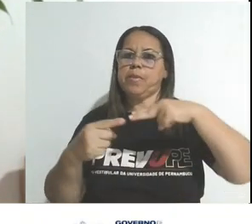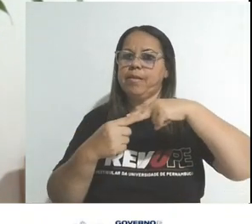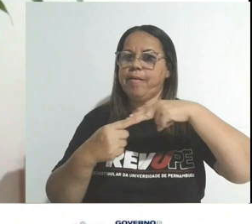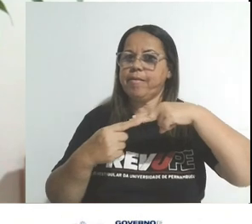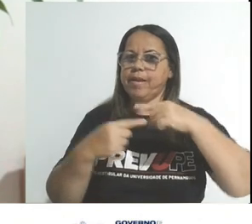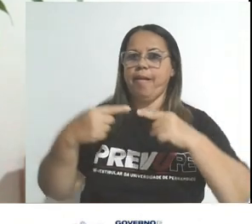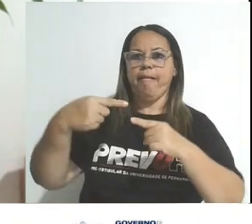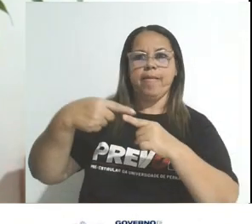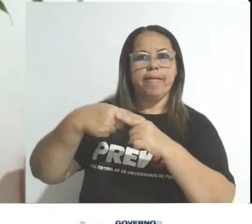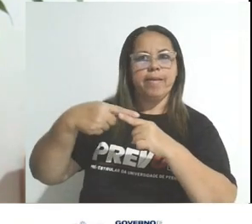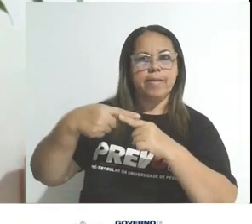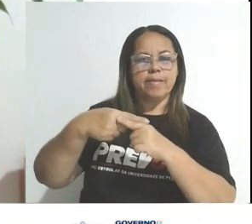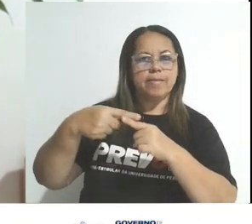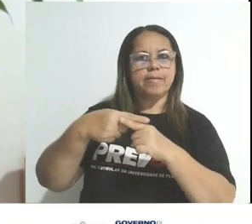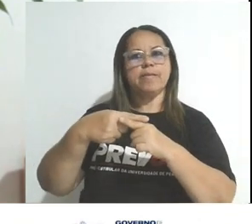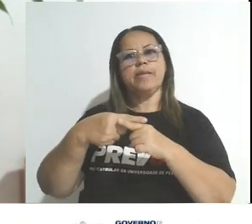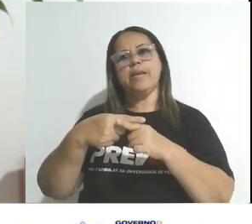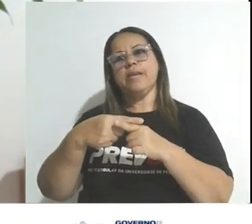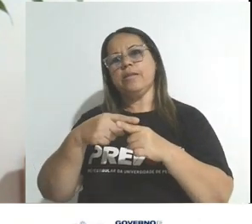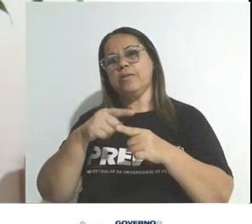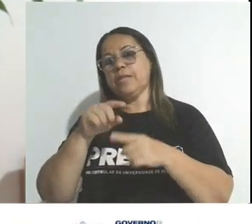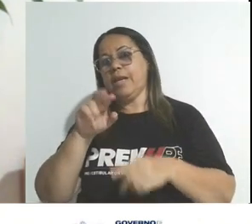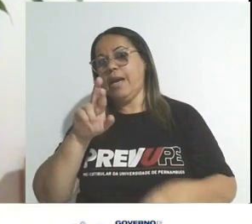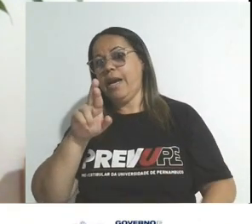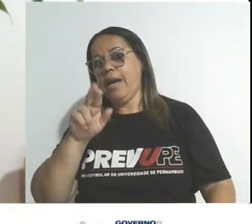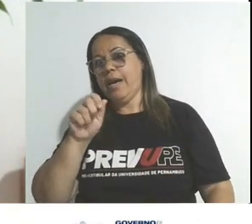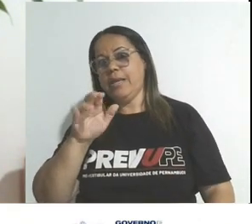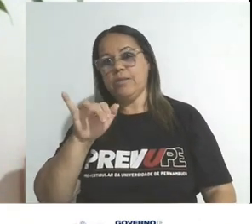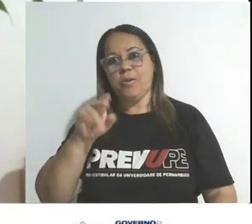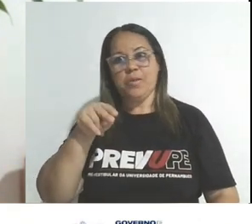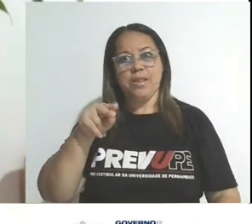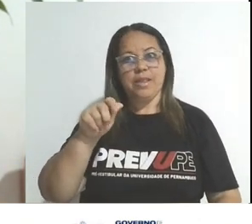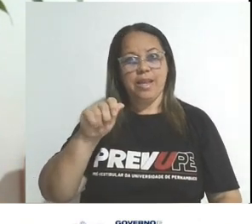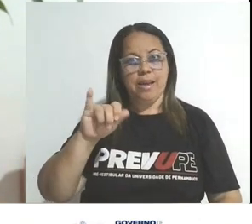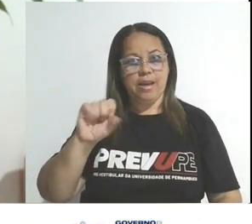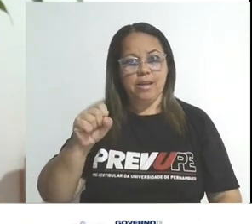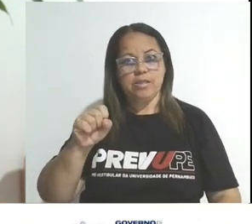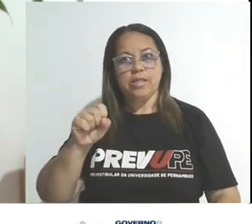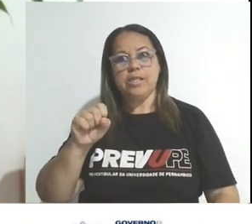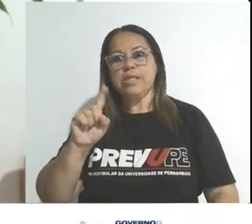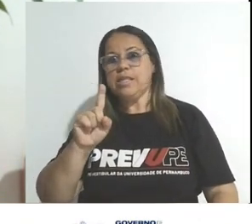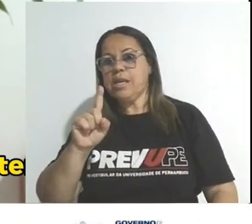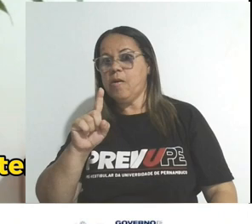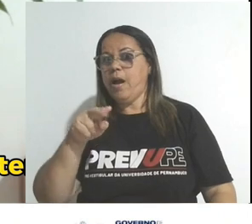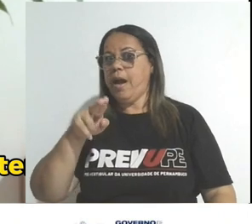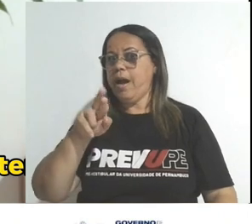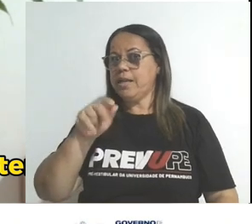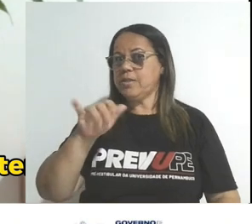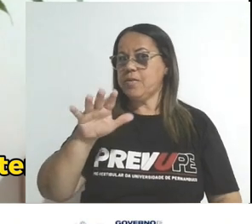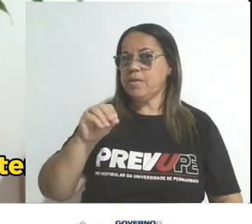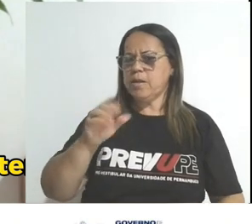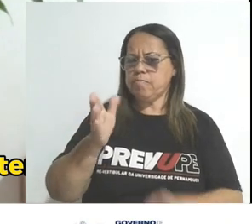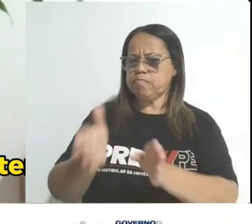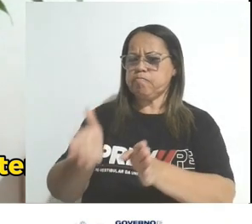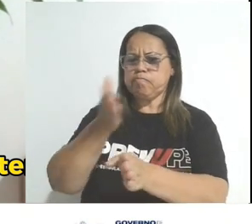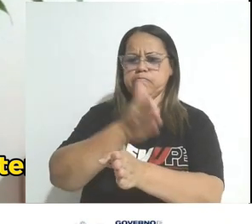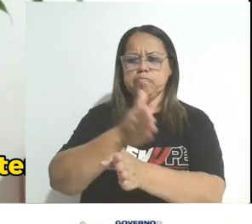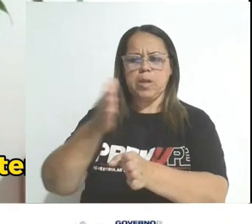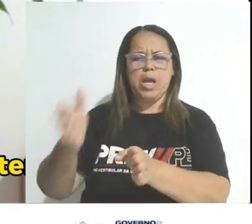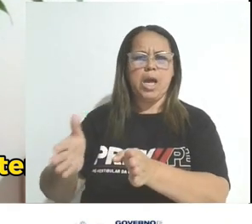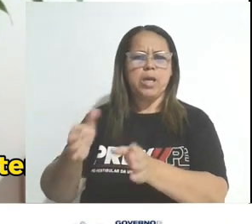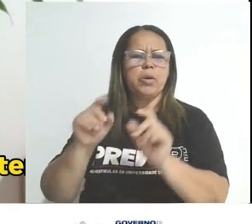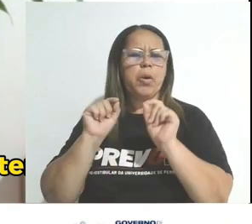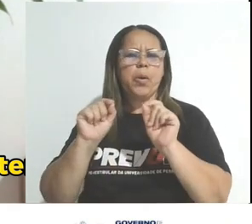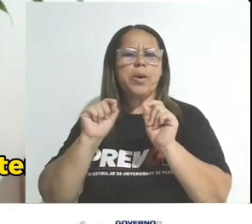inteiros, racionais, irracionais, reais, né? E assim sucessivamente. O que que cada